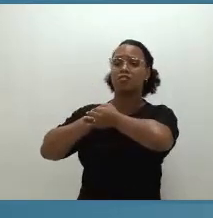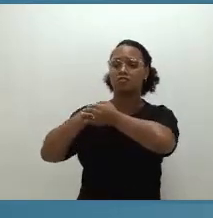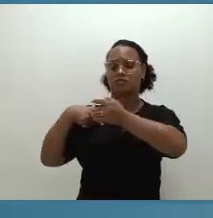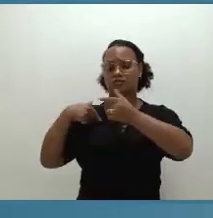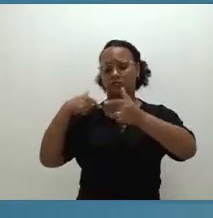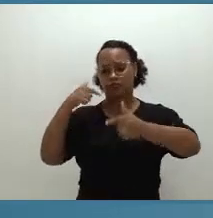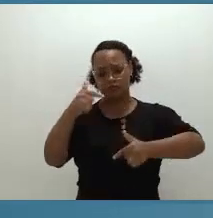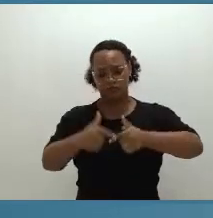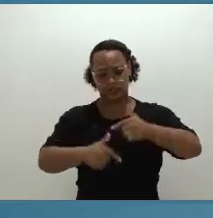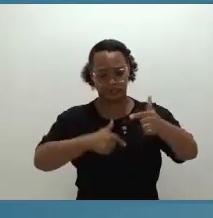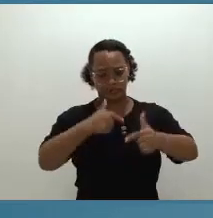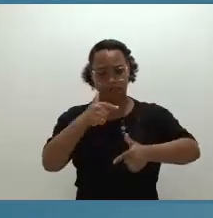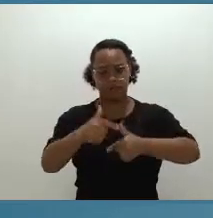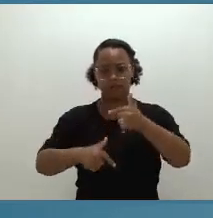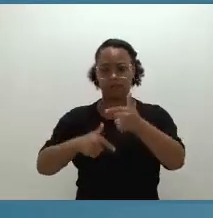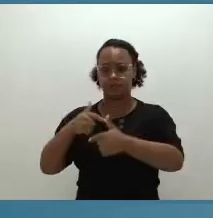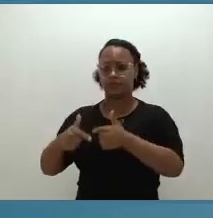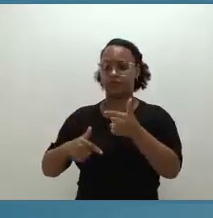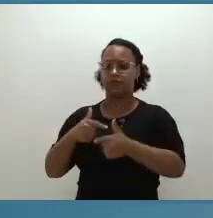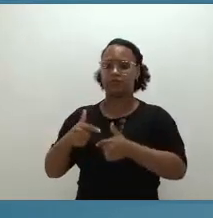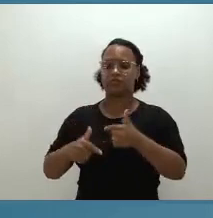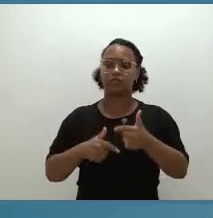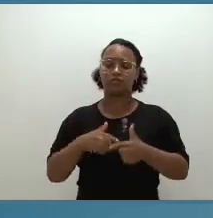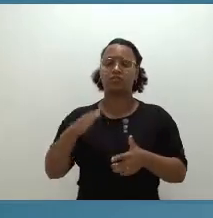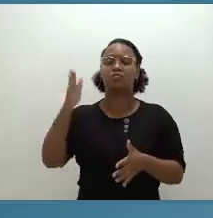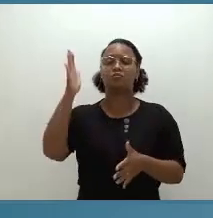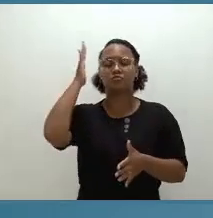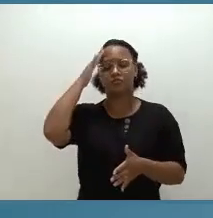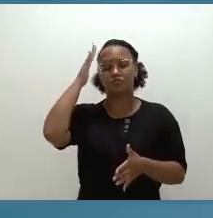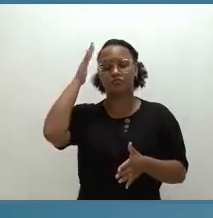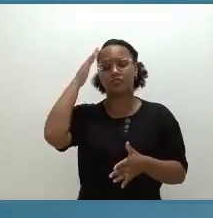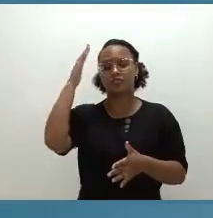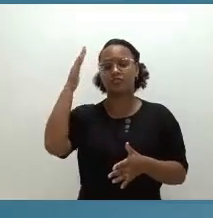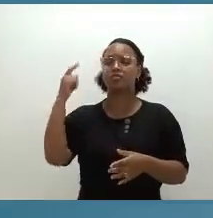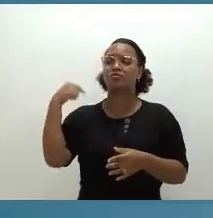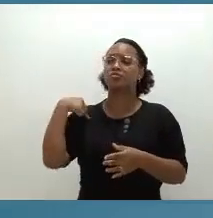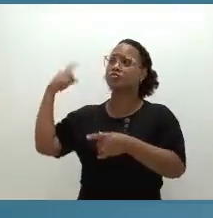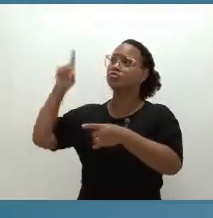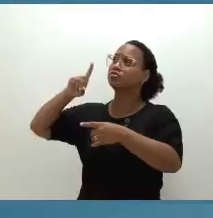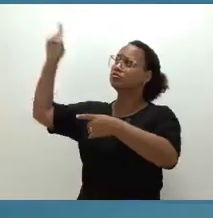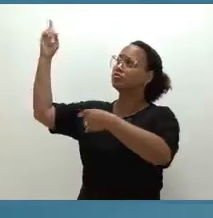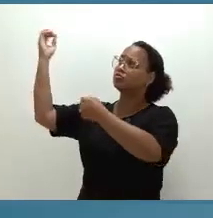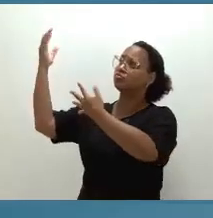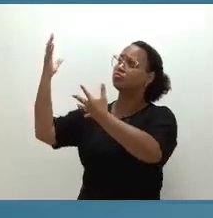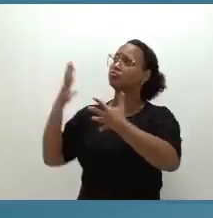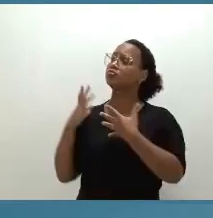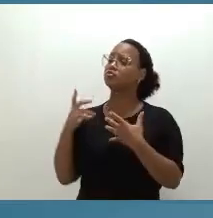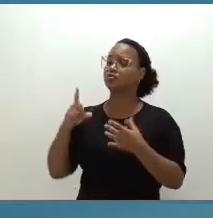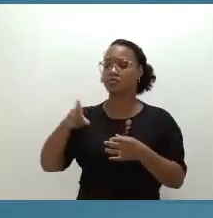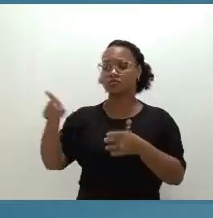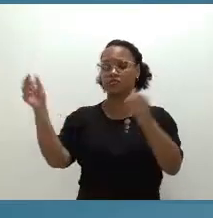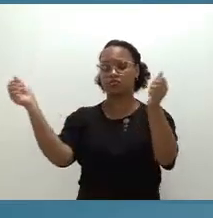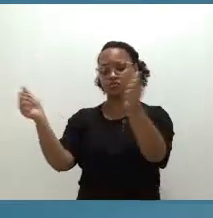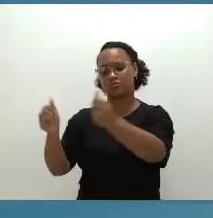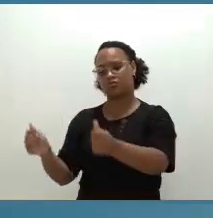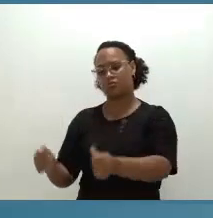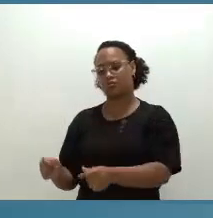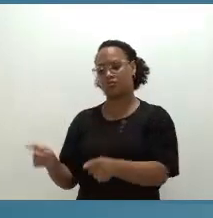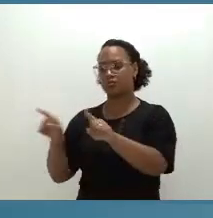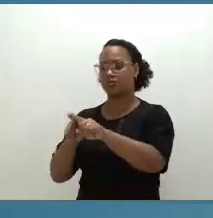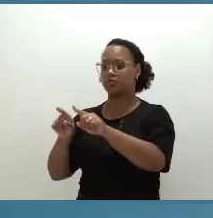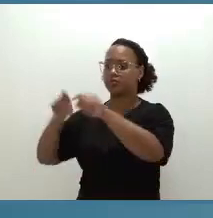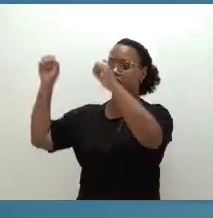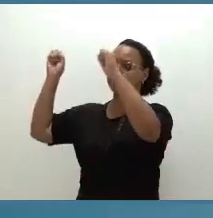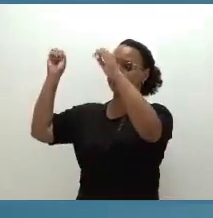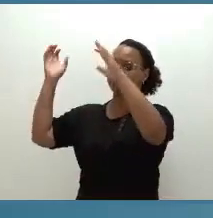árdua que eu sei que eu vou contar. O poder de Deus e da Nossa Senhora, Divino Espírito